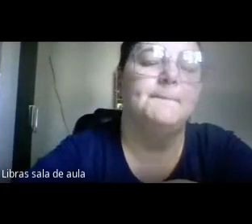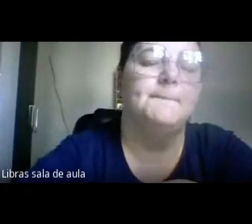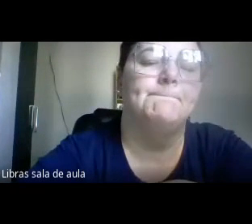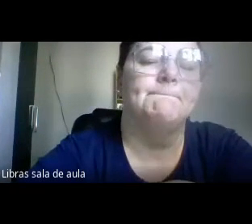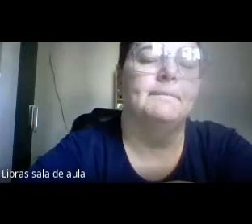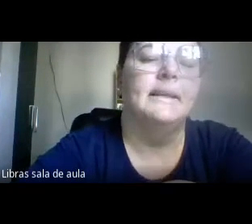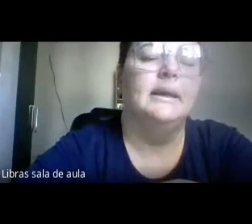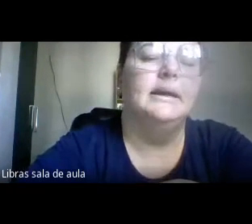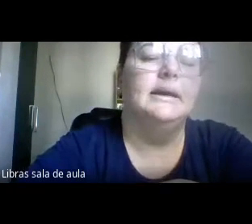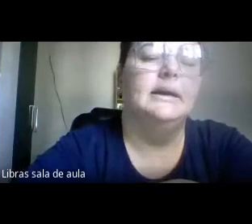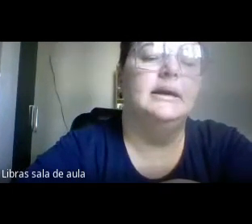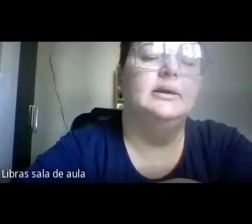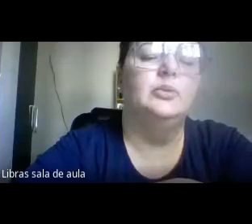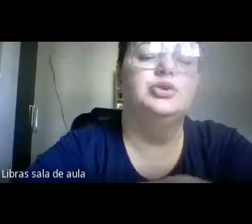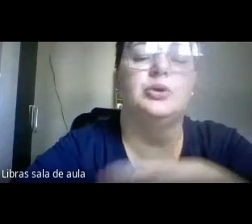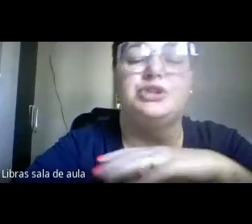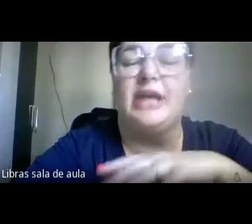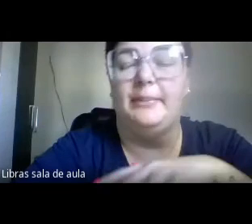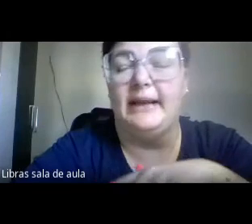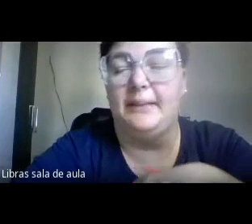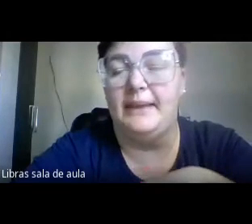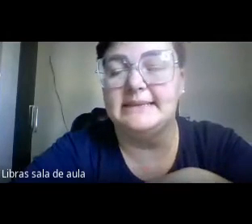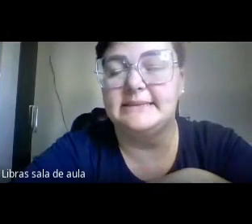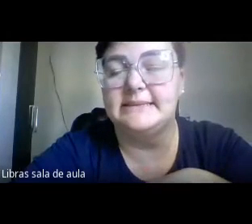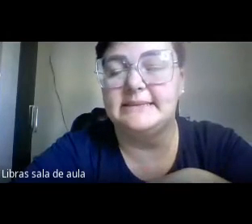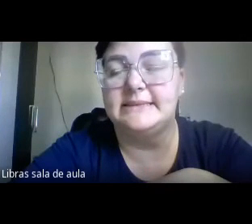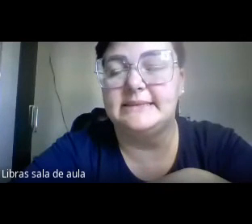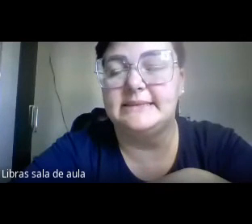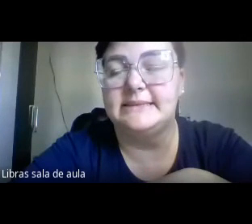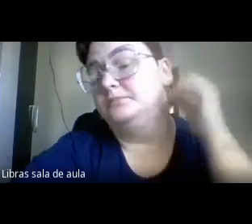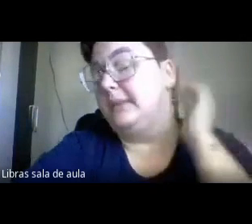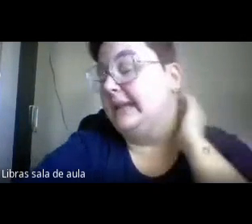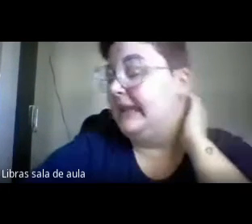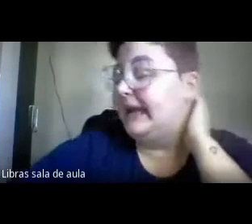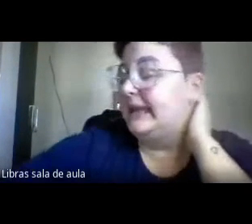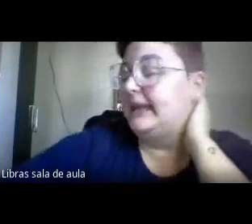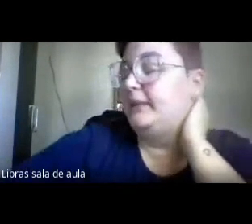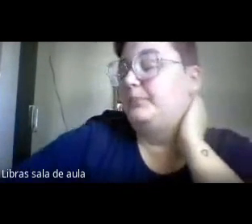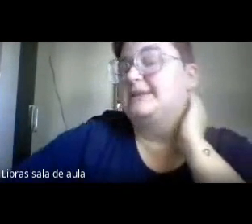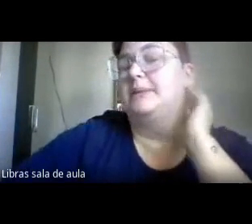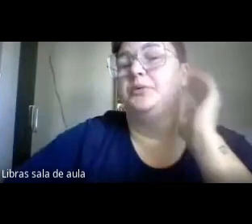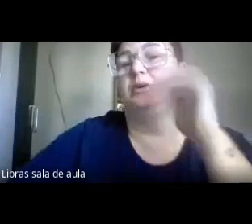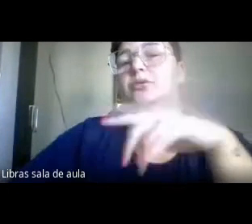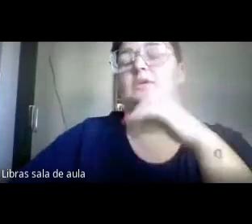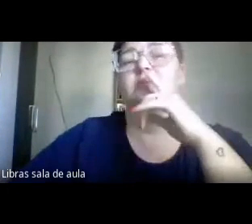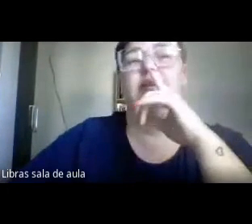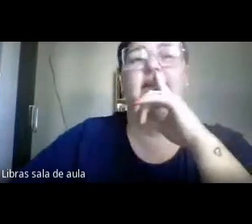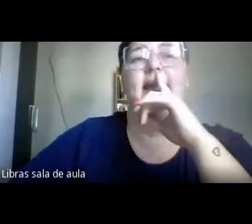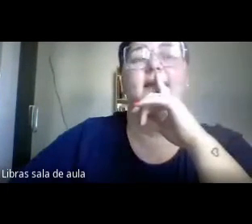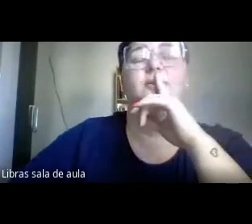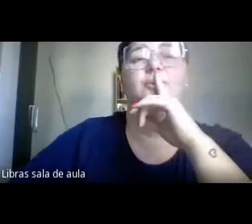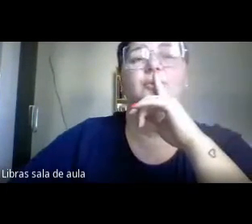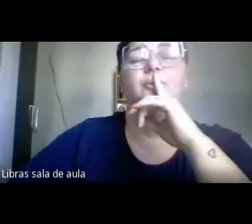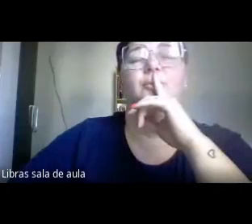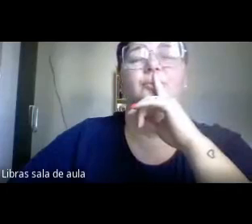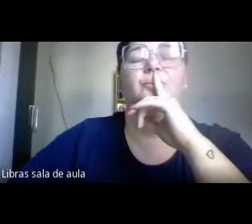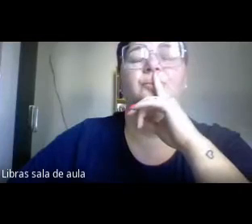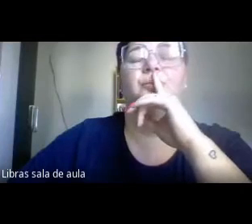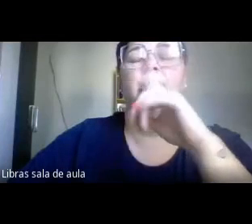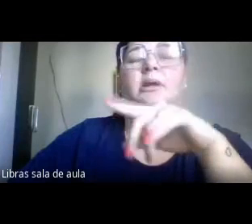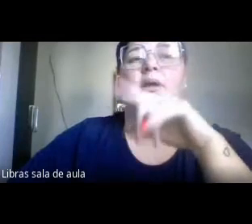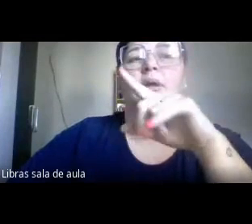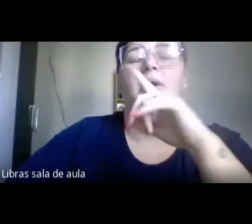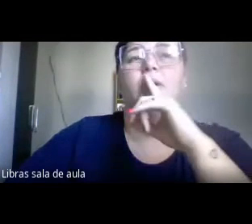né? O jogo de quebra-cabeça. E aí, por exemplo, quando eu trouxe a ideia do